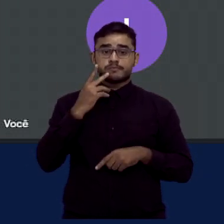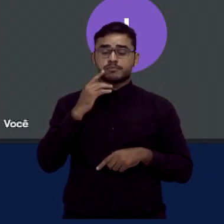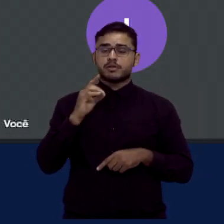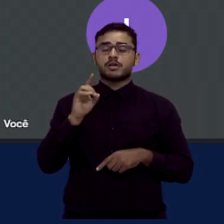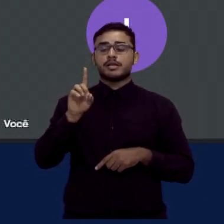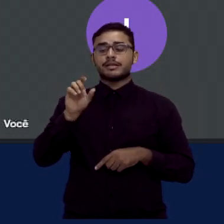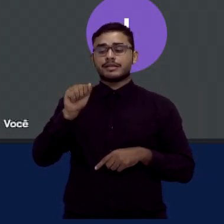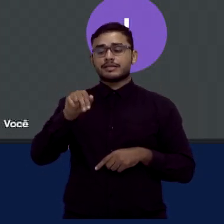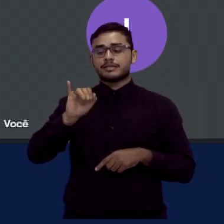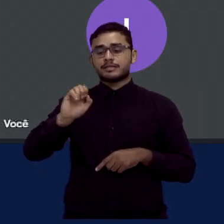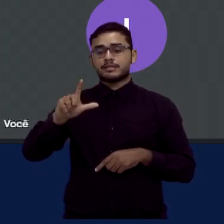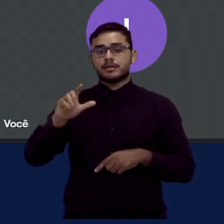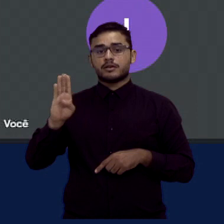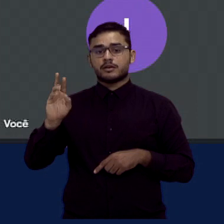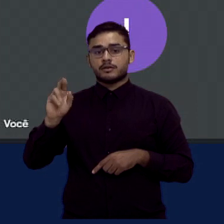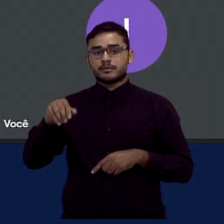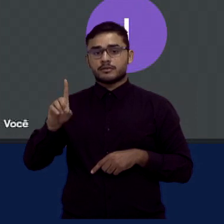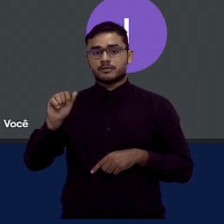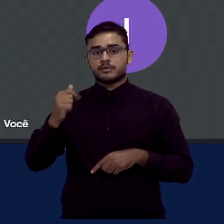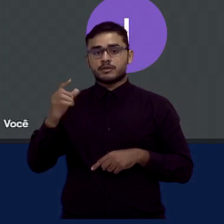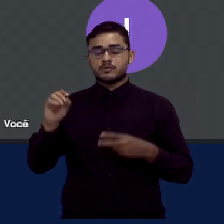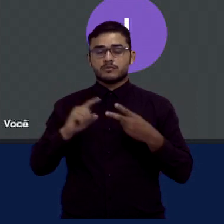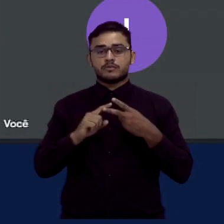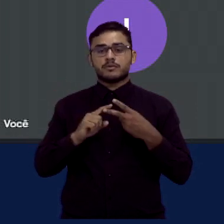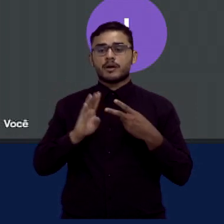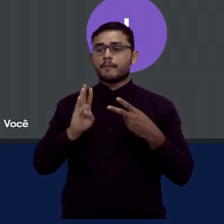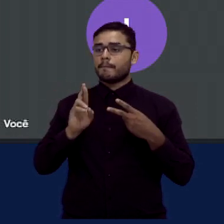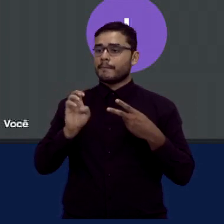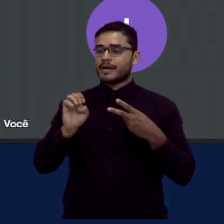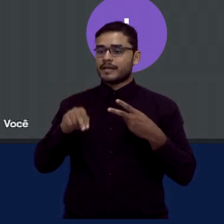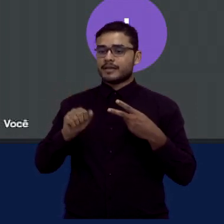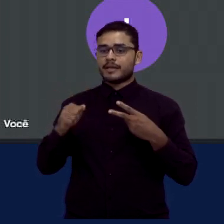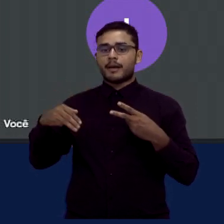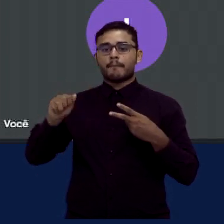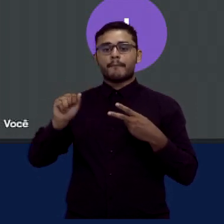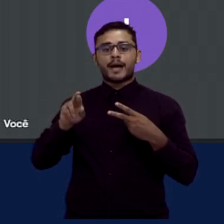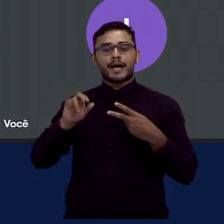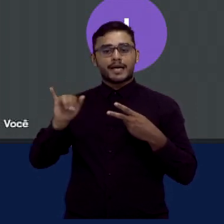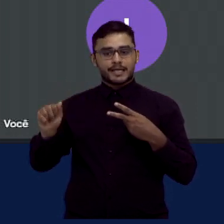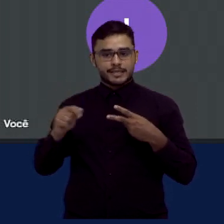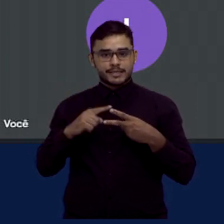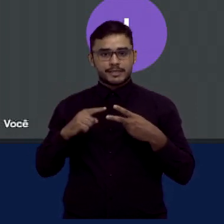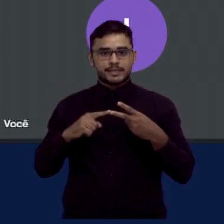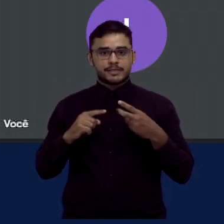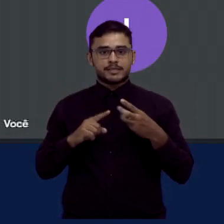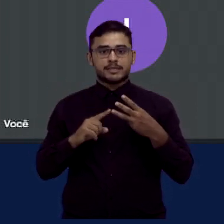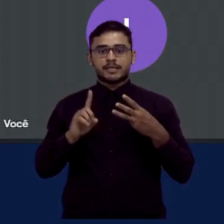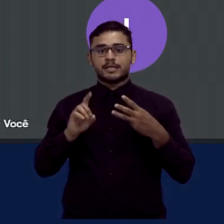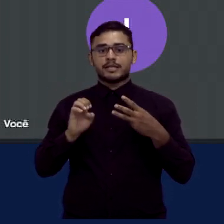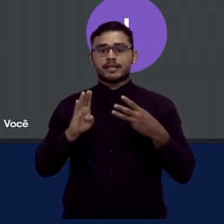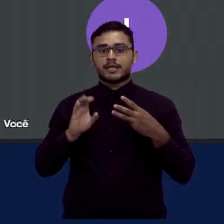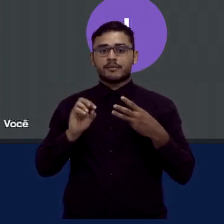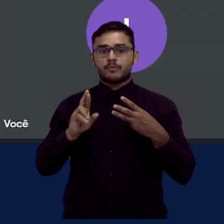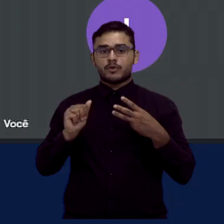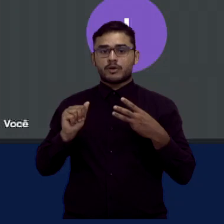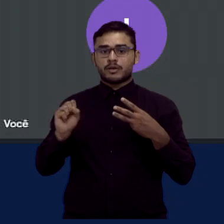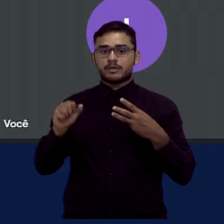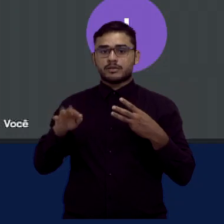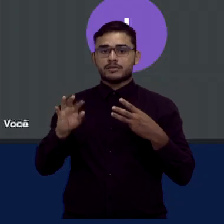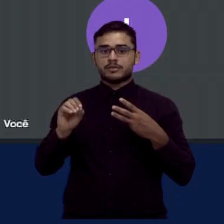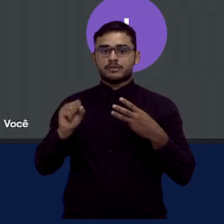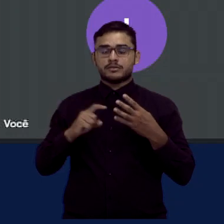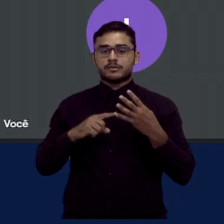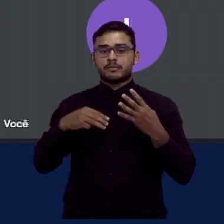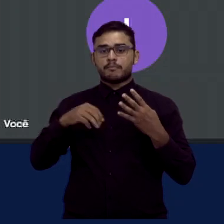Brandão, cito a Brenda Maria, tem obras fantásticas também, Débora Santos, Márcio Moreira.